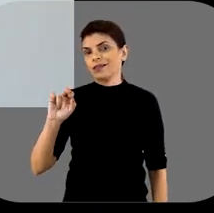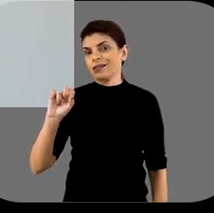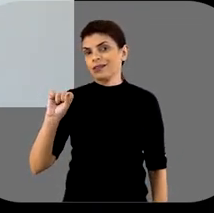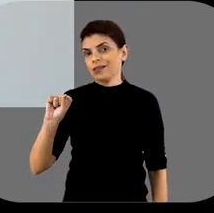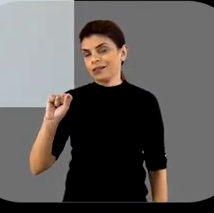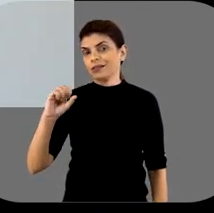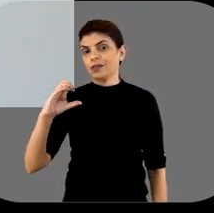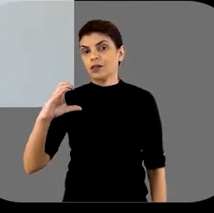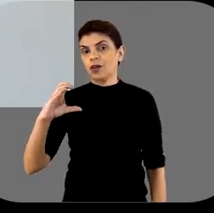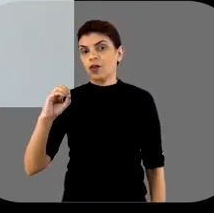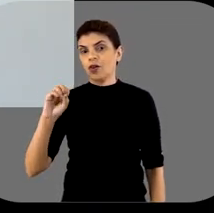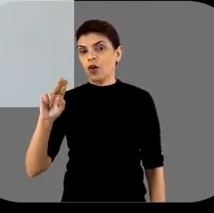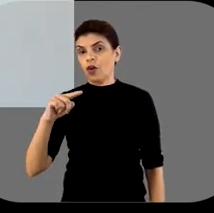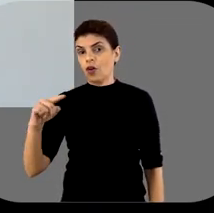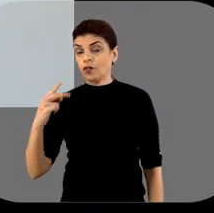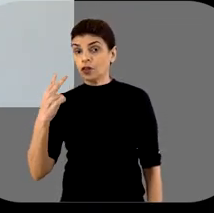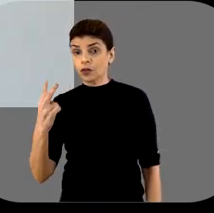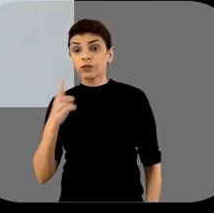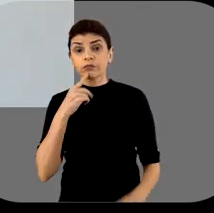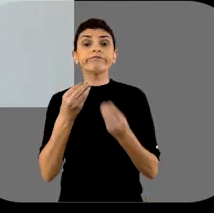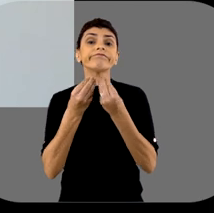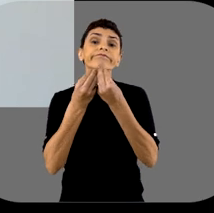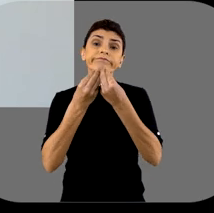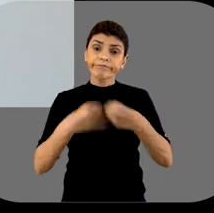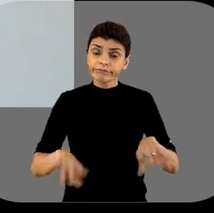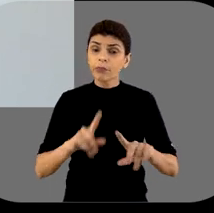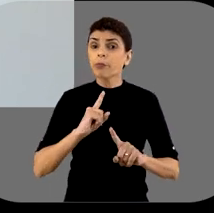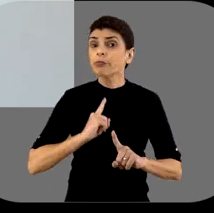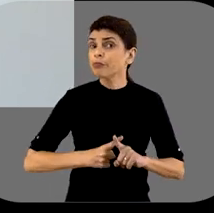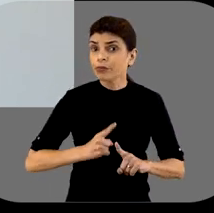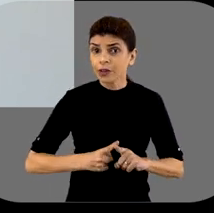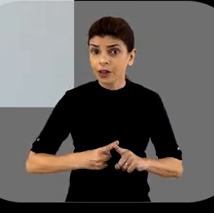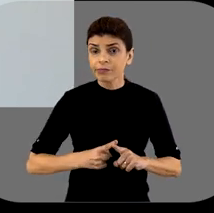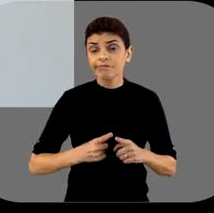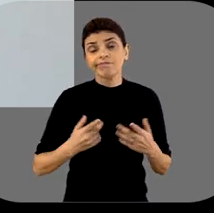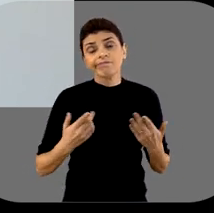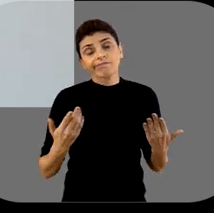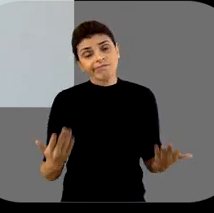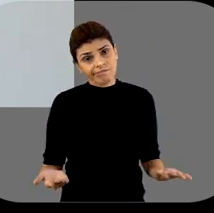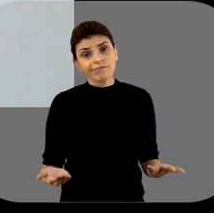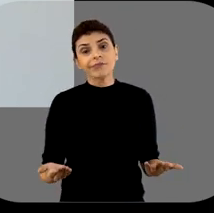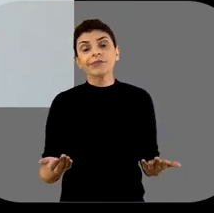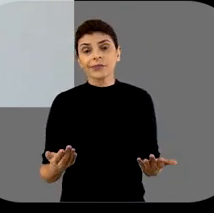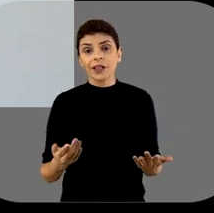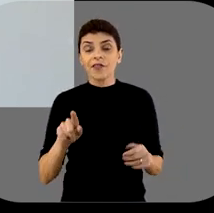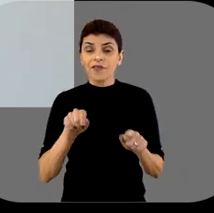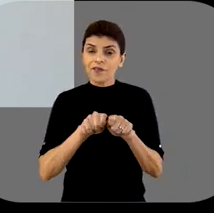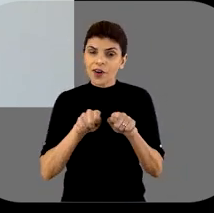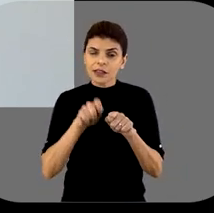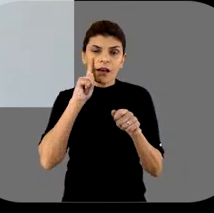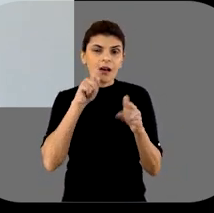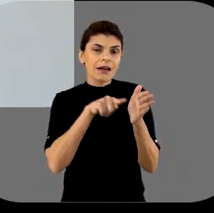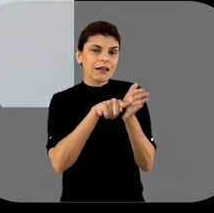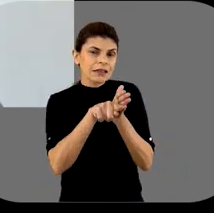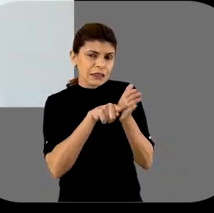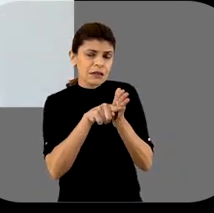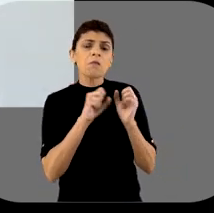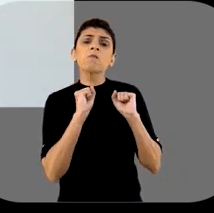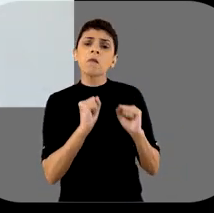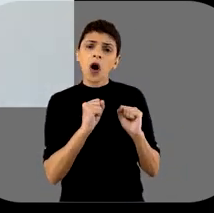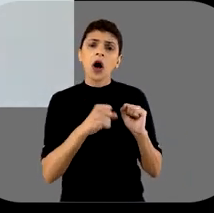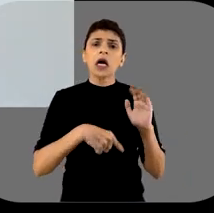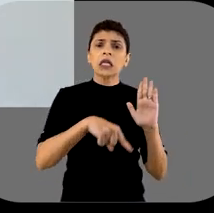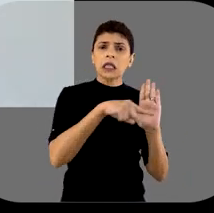de descarte de caso, ele é bastante prejudicado, por quê? Porque um exame pode